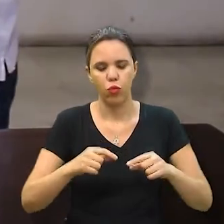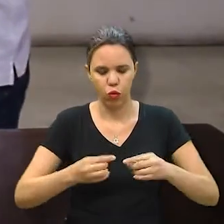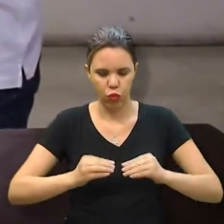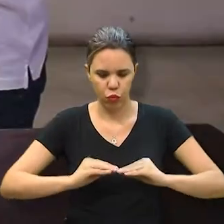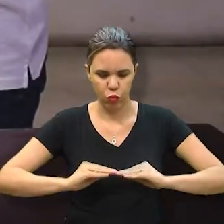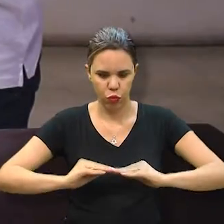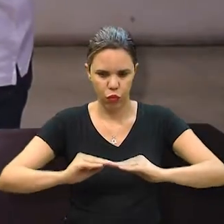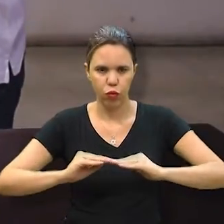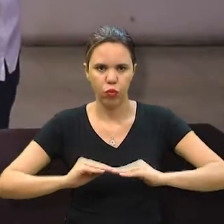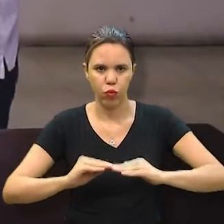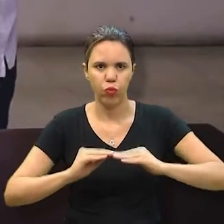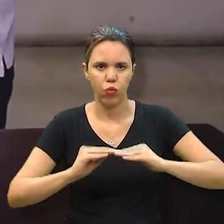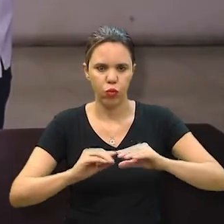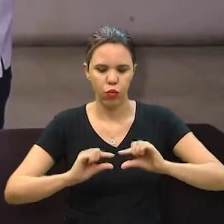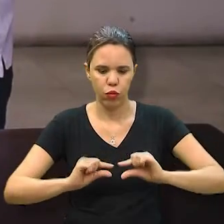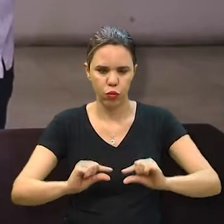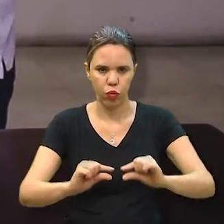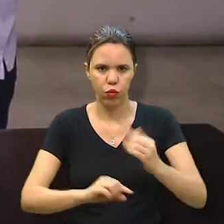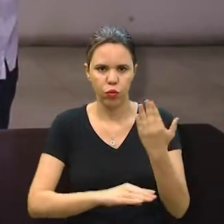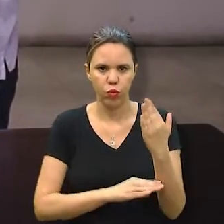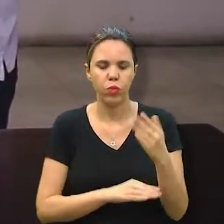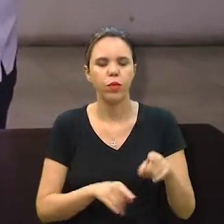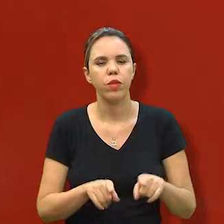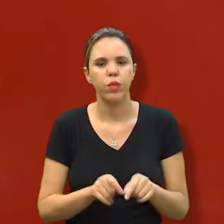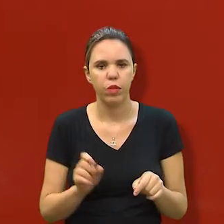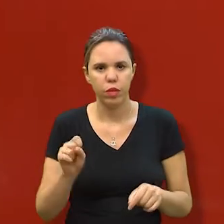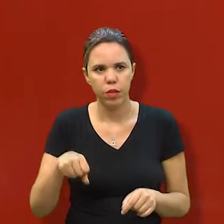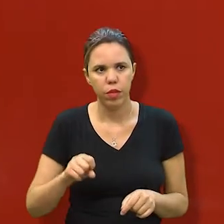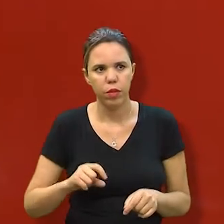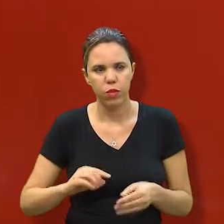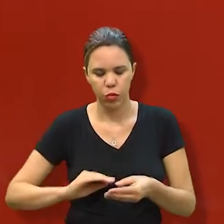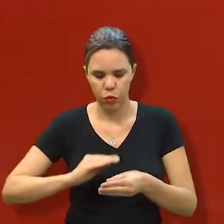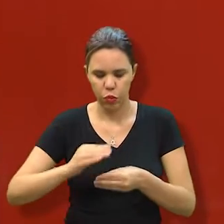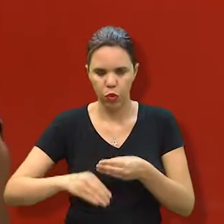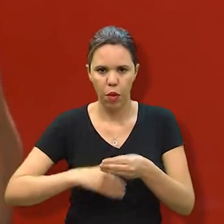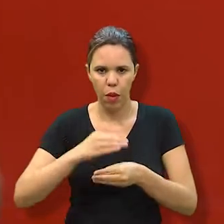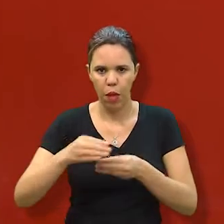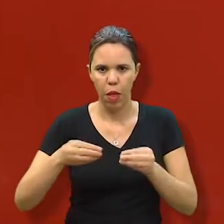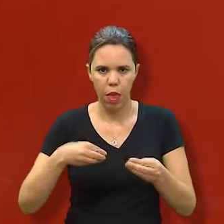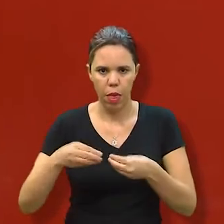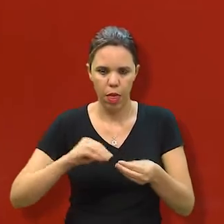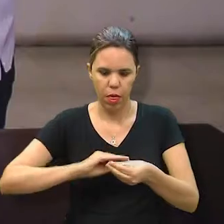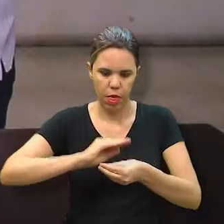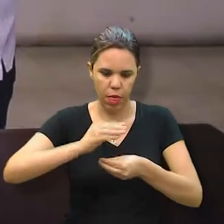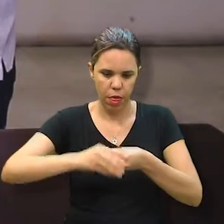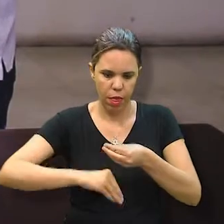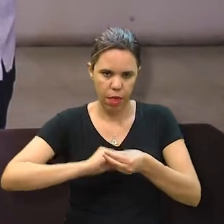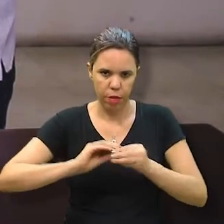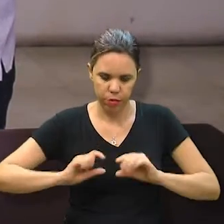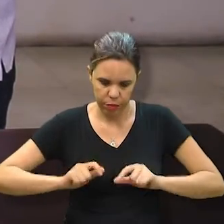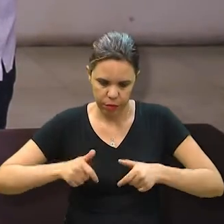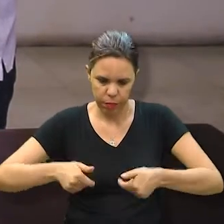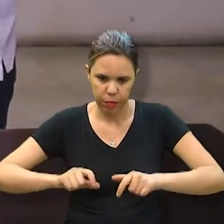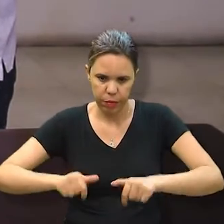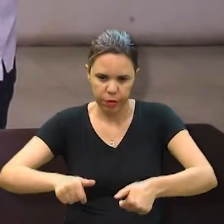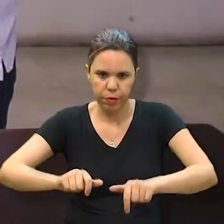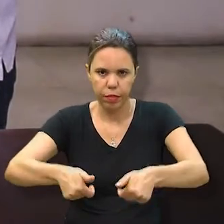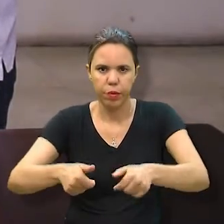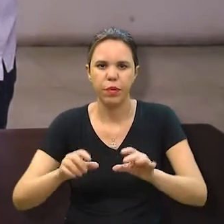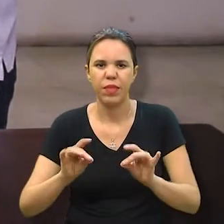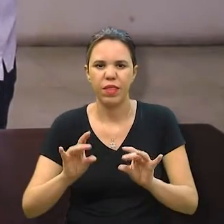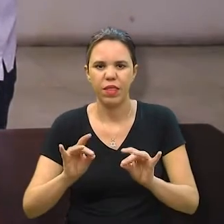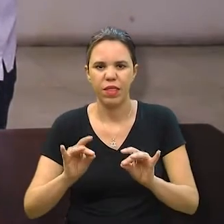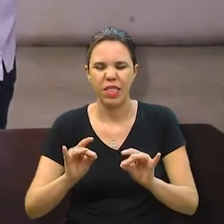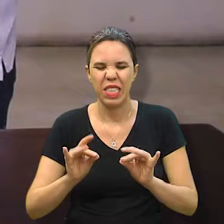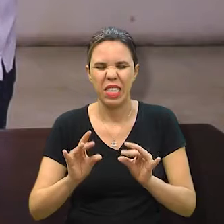vai precisar de uma esteirinha e isso vai precisar de uma esteirinha e sim a gente passa Nosso Filme que ela sem o seu